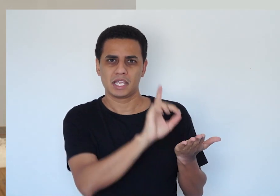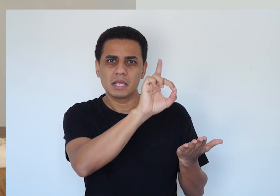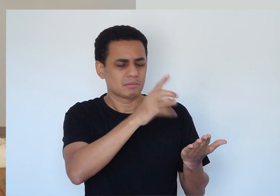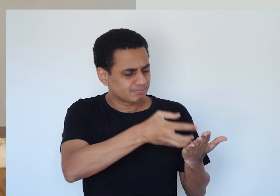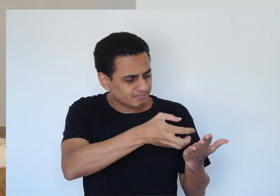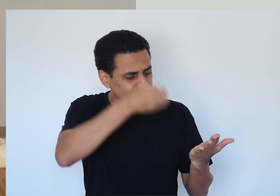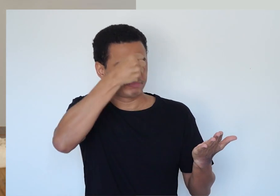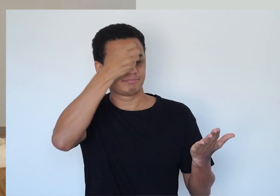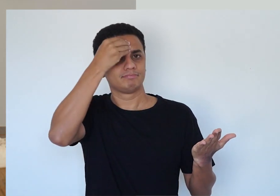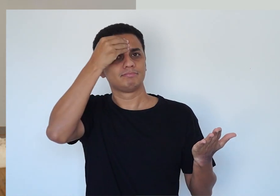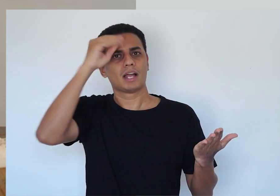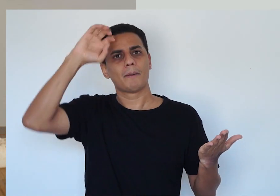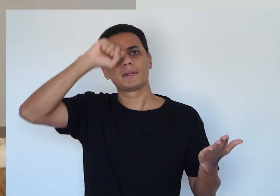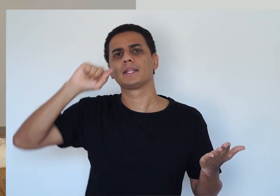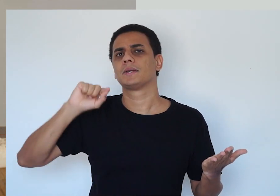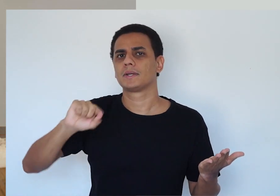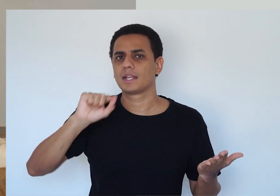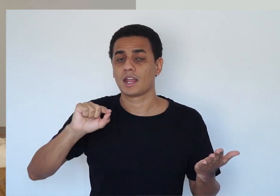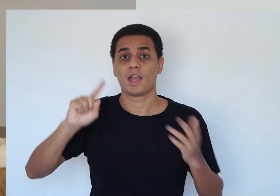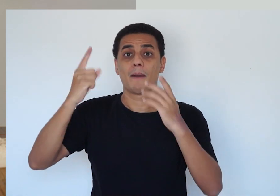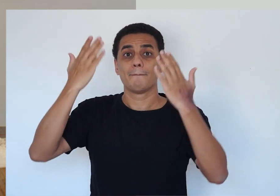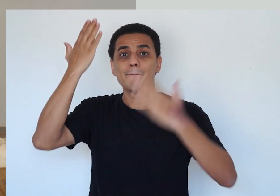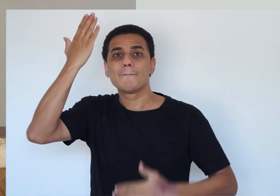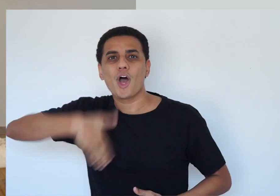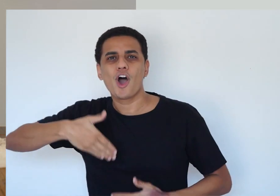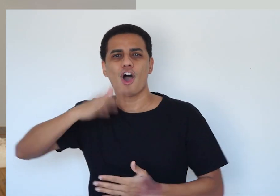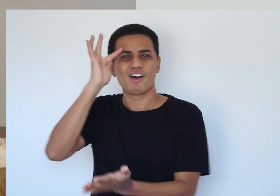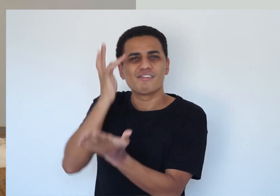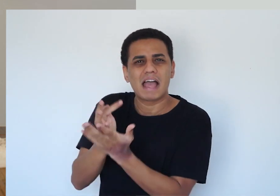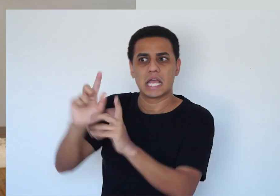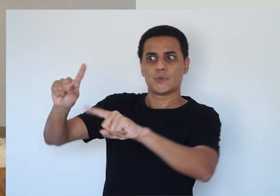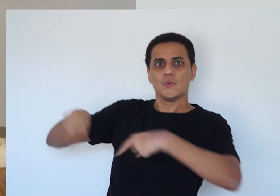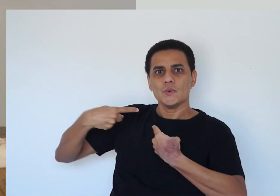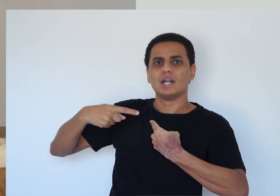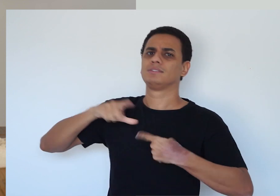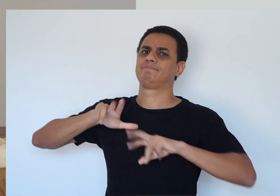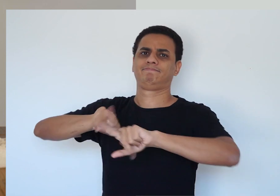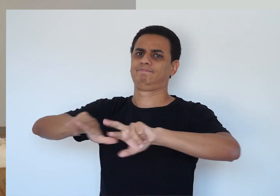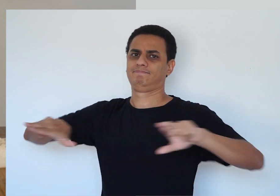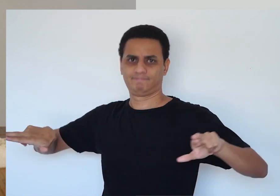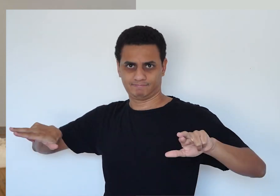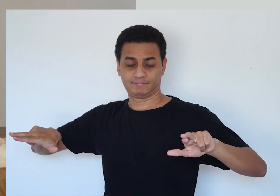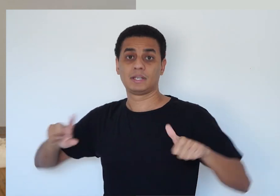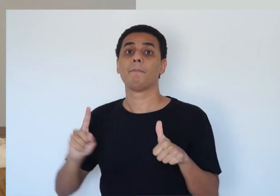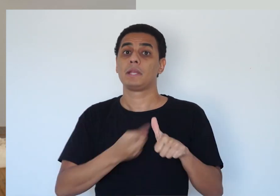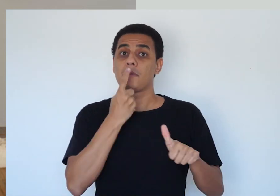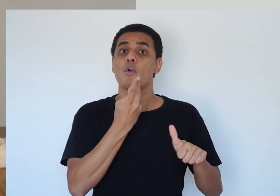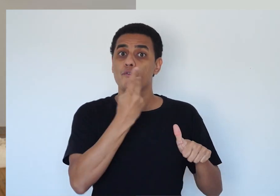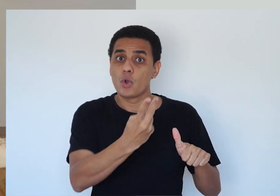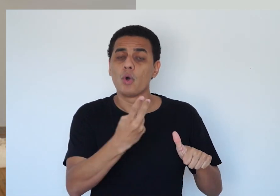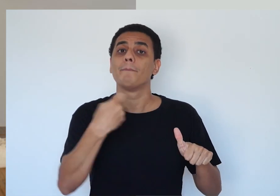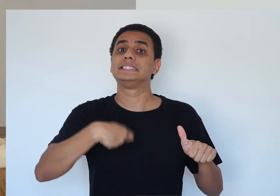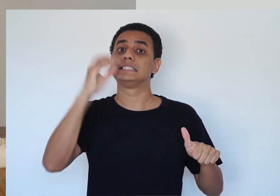que as provações, elas são diversas. Olha só o texto. Ele diz que nós deveríamos ter como motivo